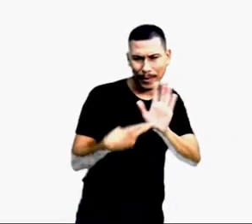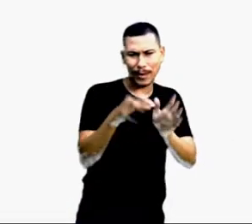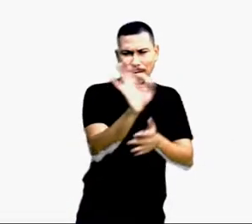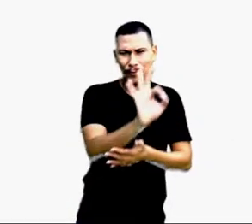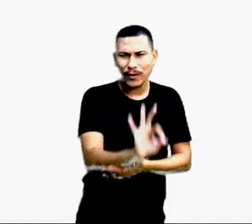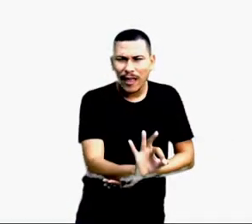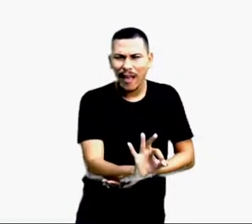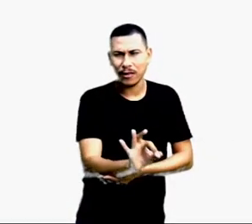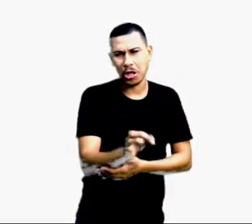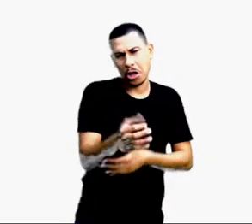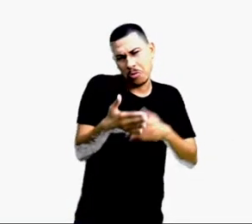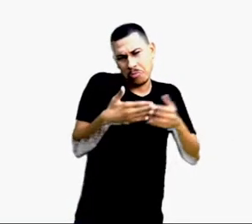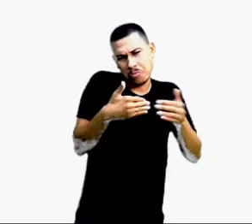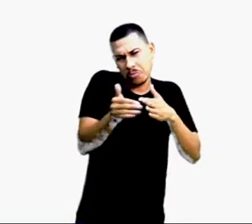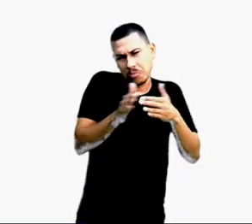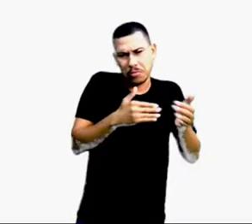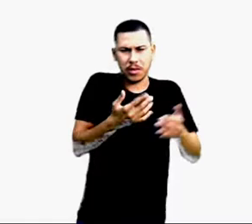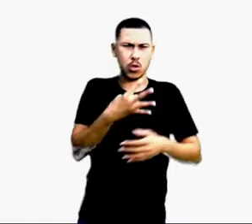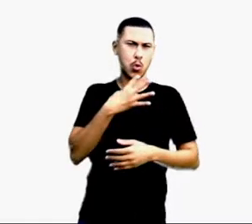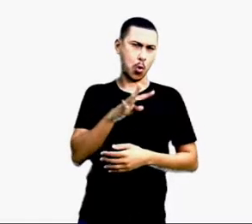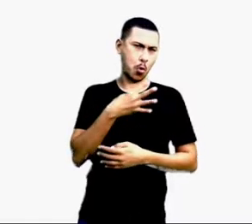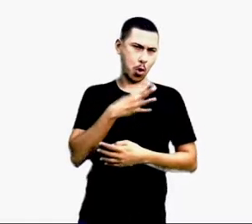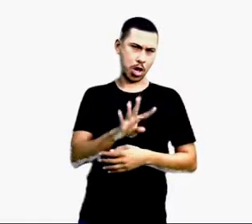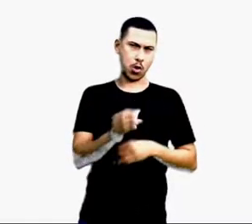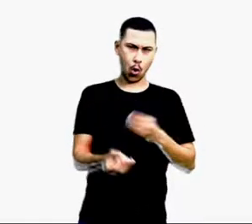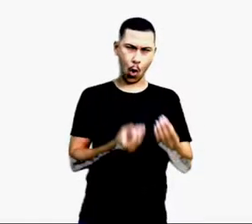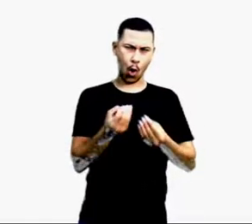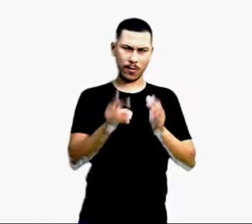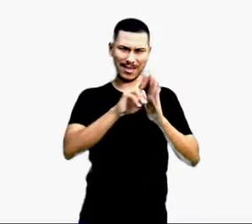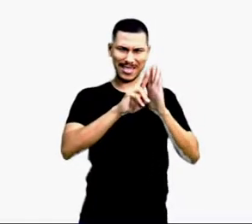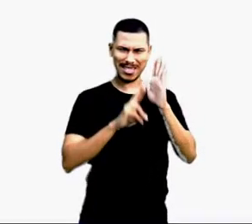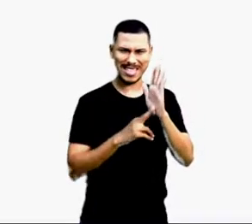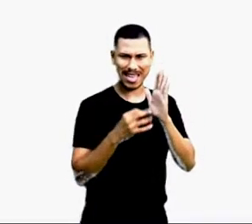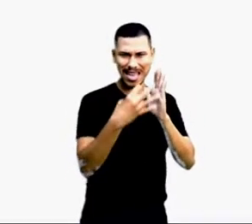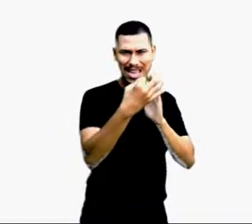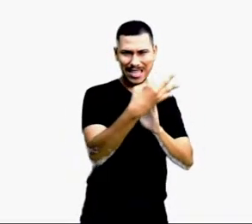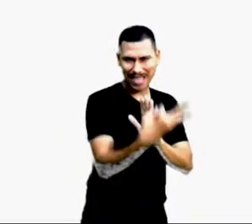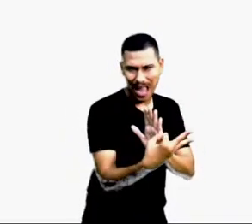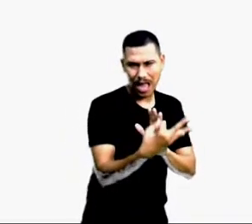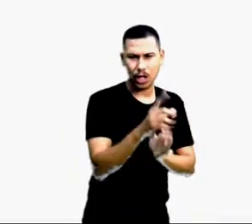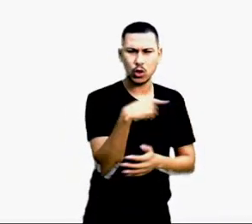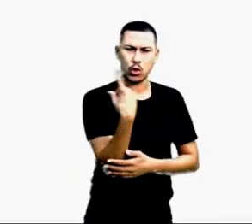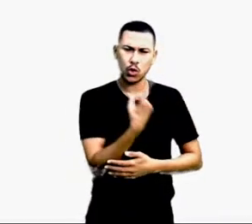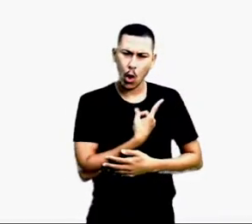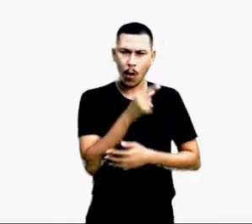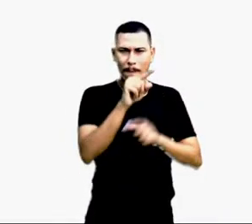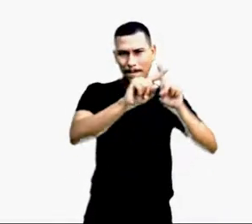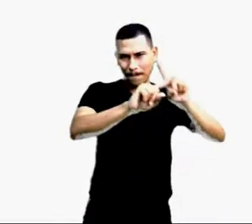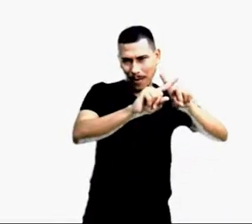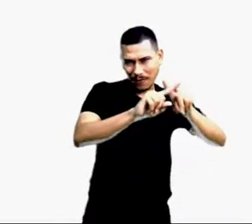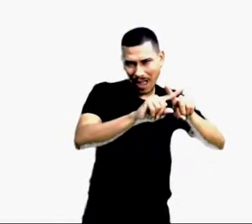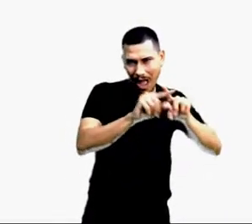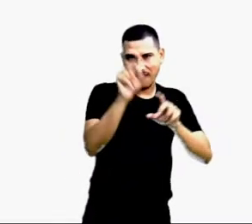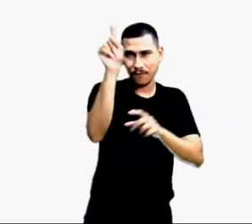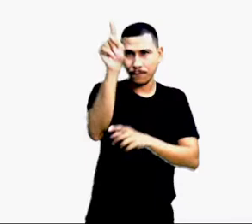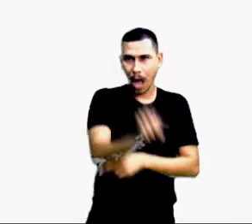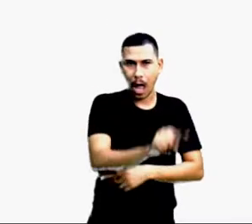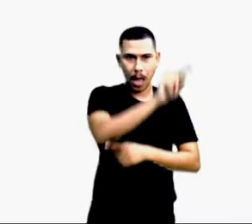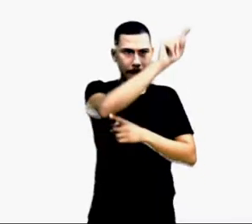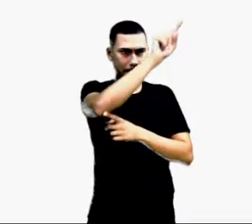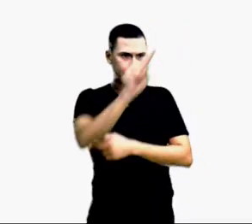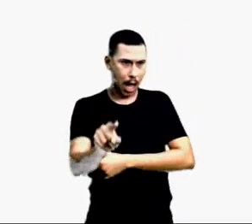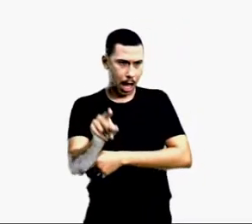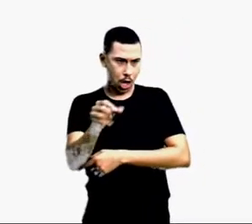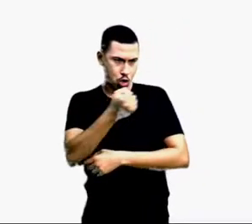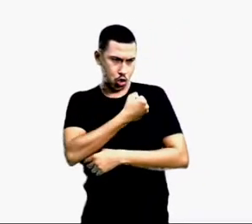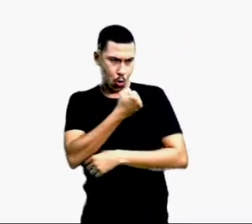porcentagem desconhecida. Como é uma regra de 3, nós vamos multiplicar agora meios por extremos,